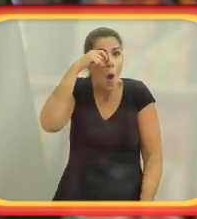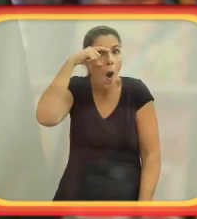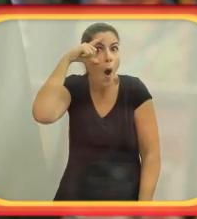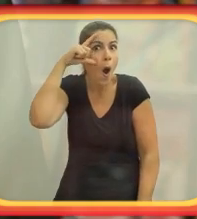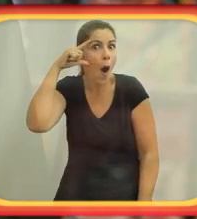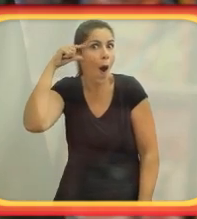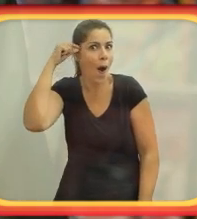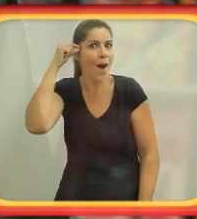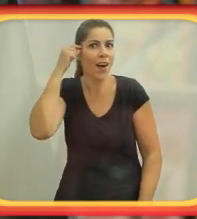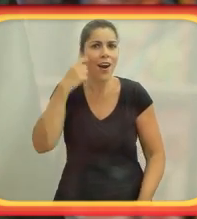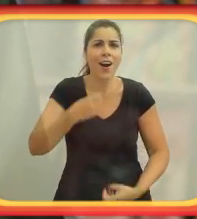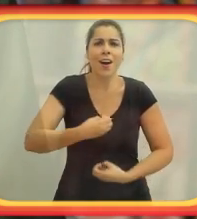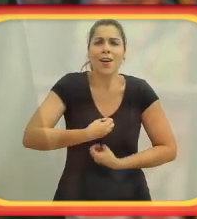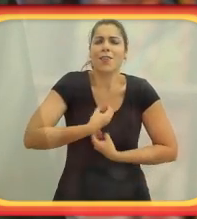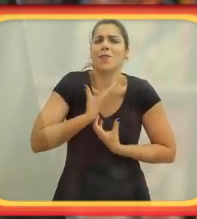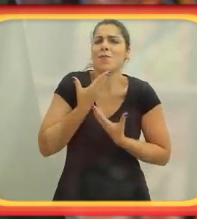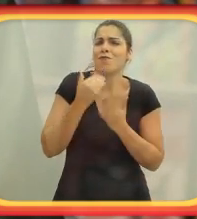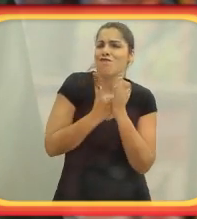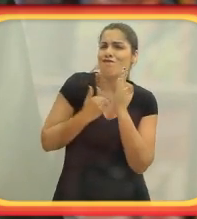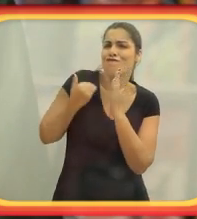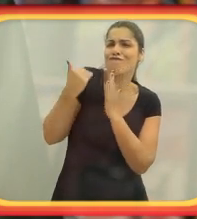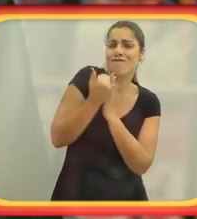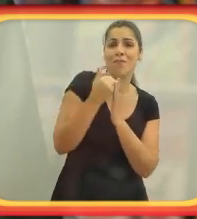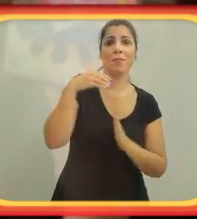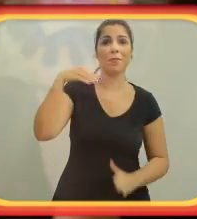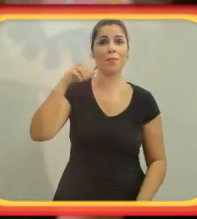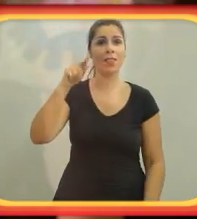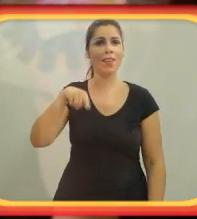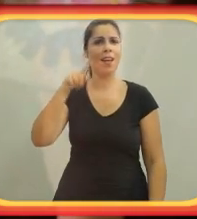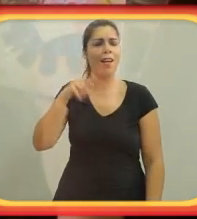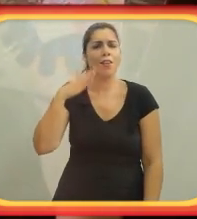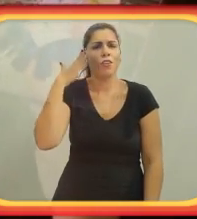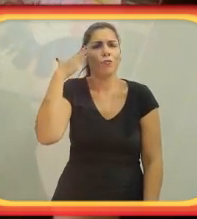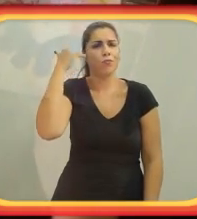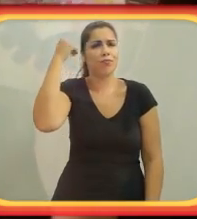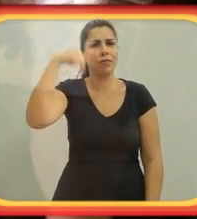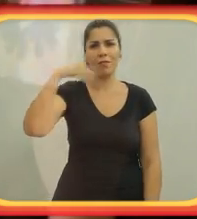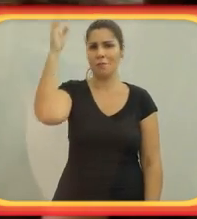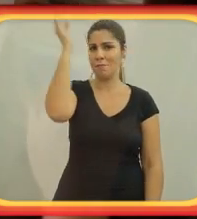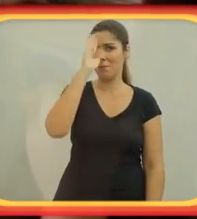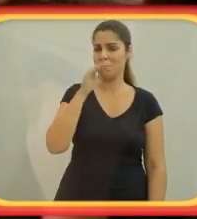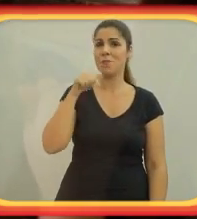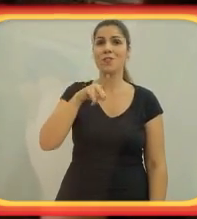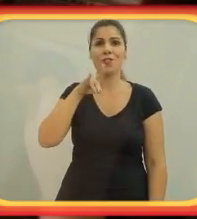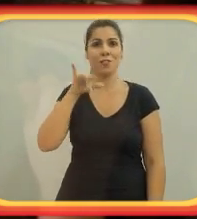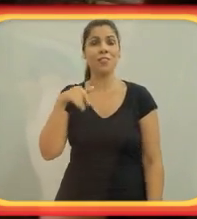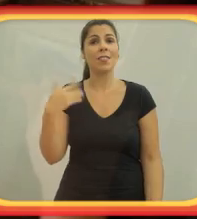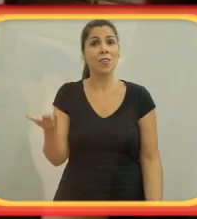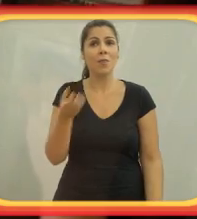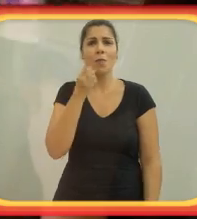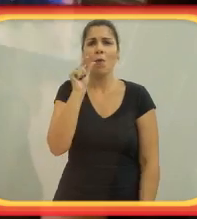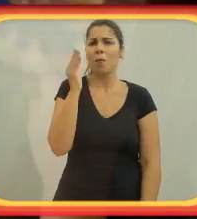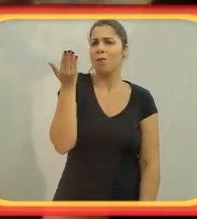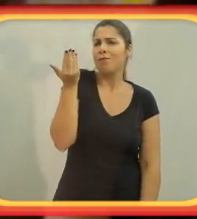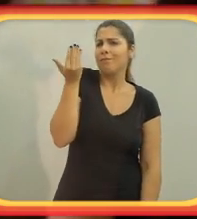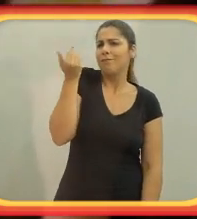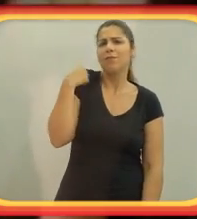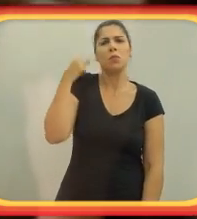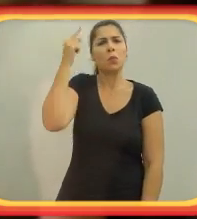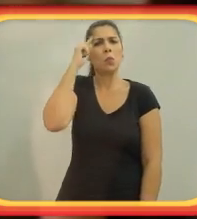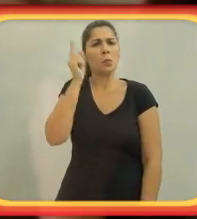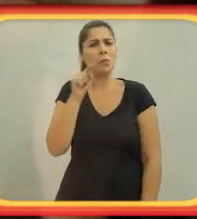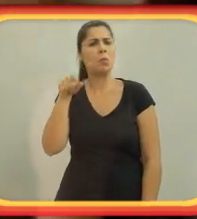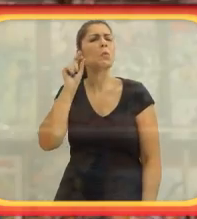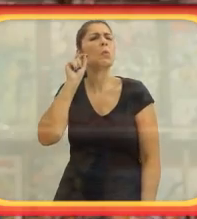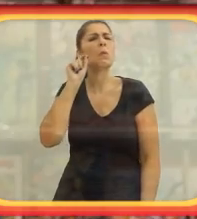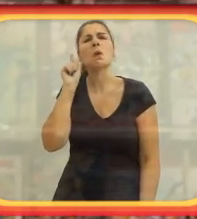que tem personagens com olhos grandes e emoções exageradas. O mangá é muito popular aqui no Brasil, hoje em